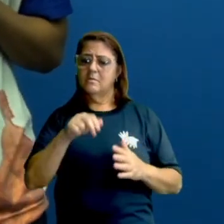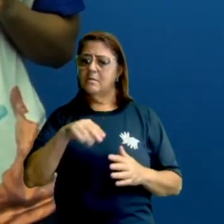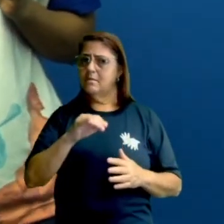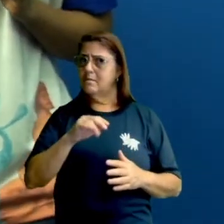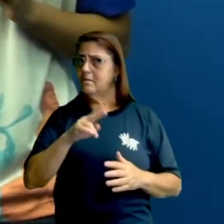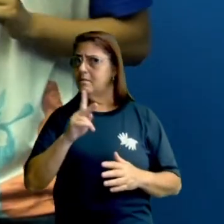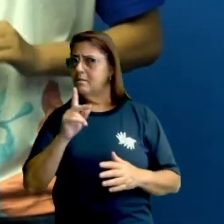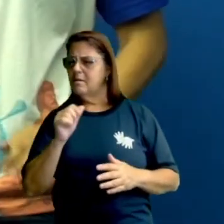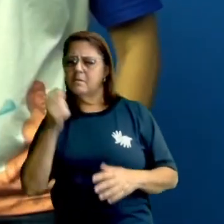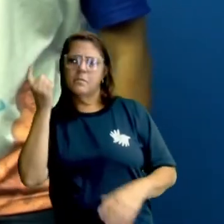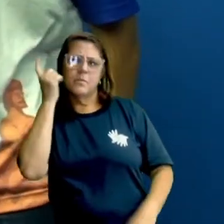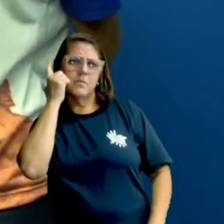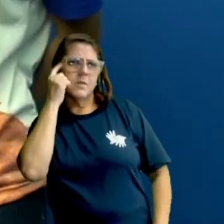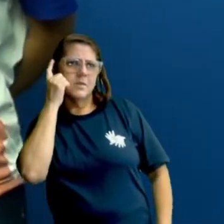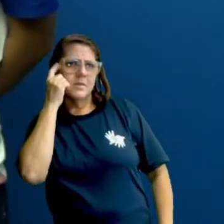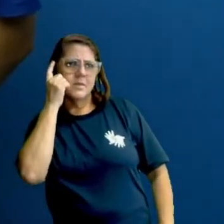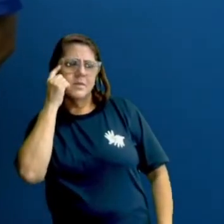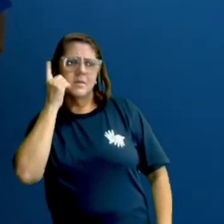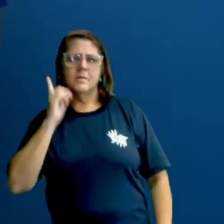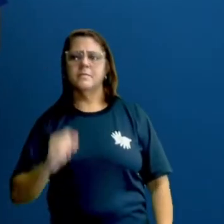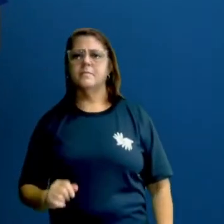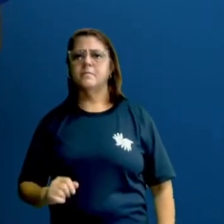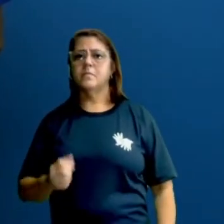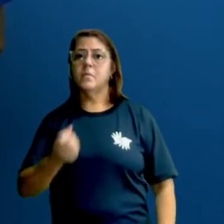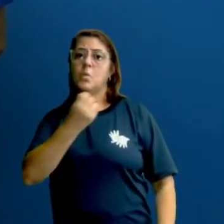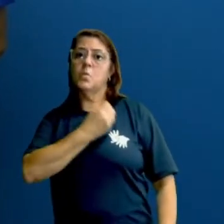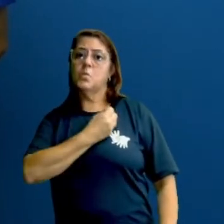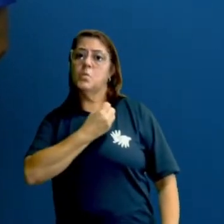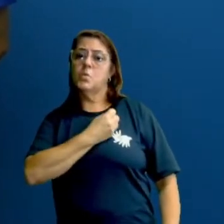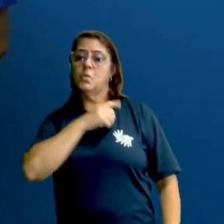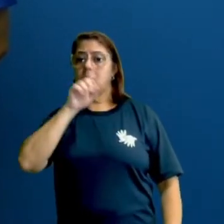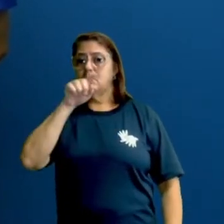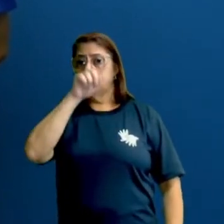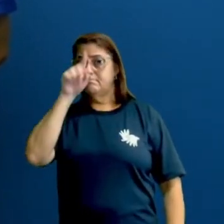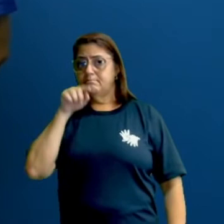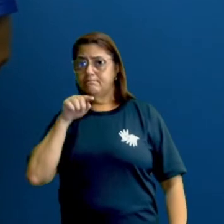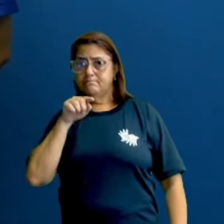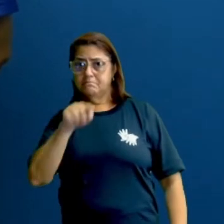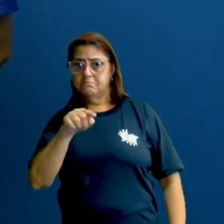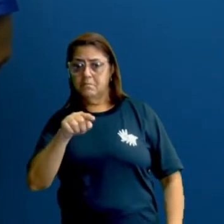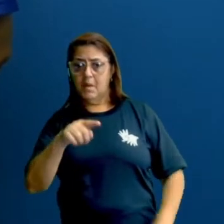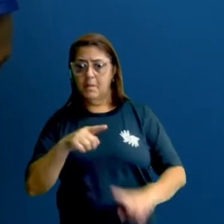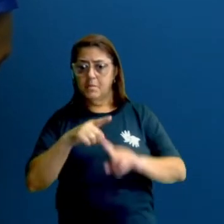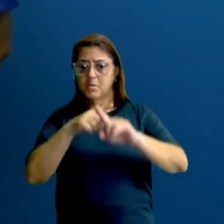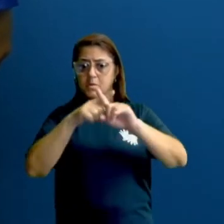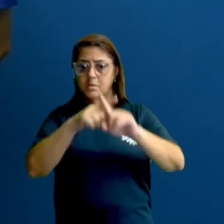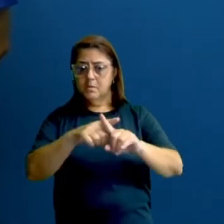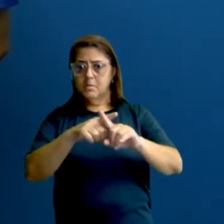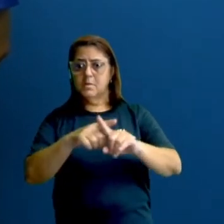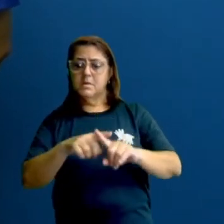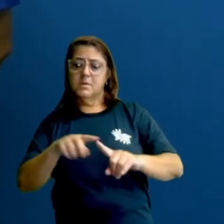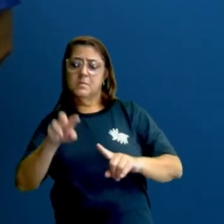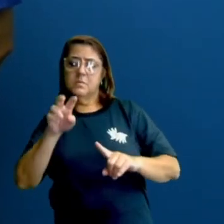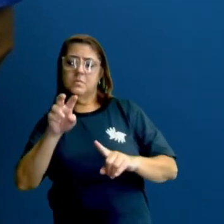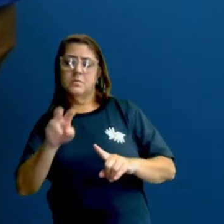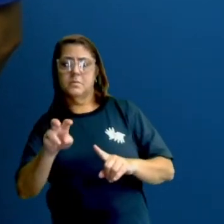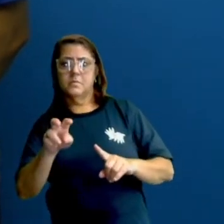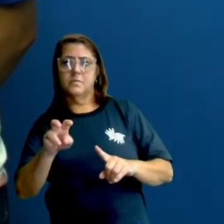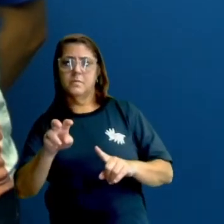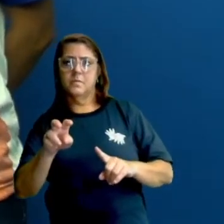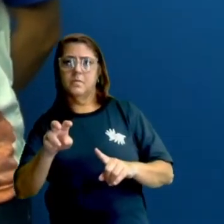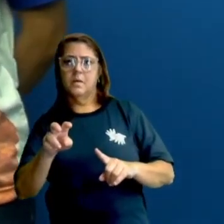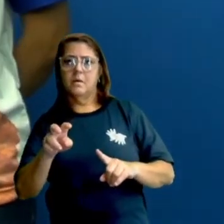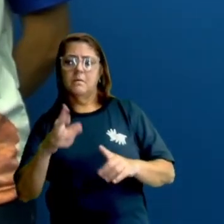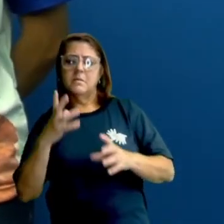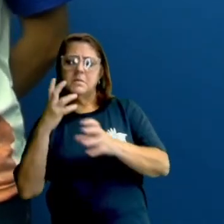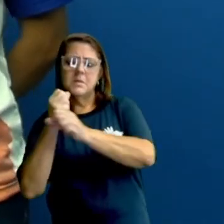um pouquinho, certo? Um número desconhecido que, se multiplicado por 5,